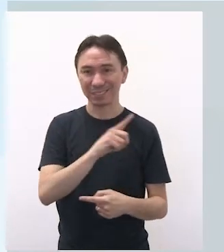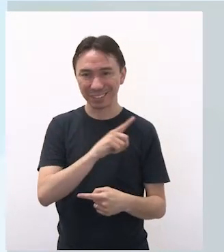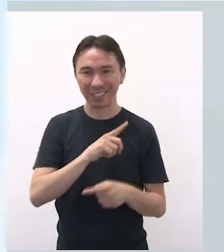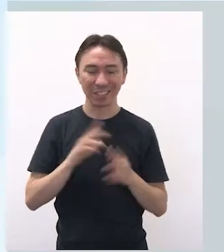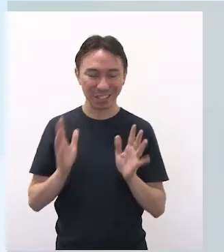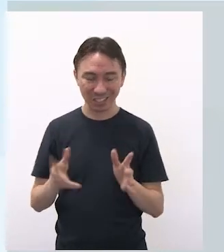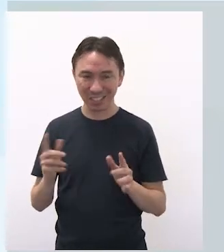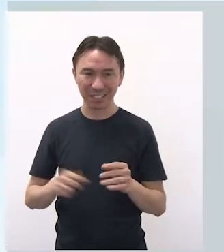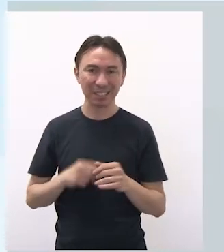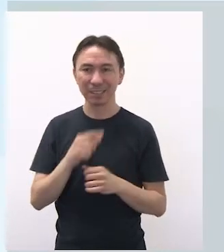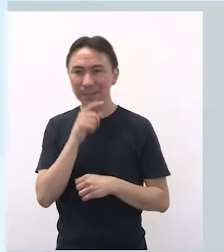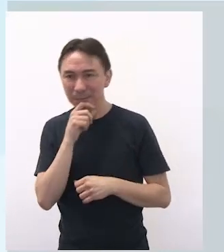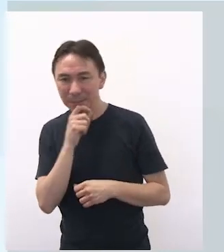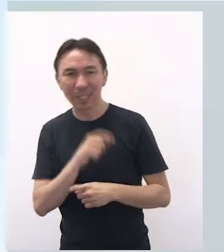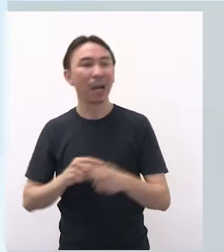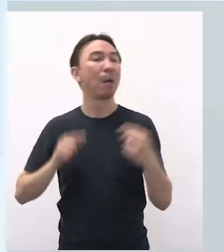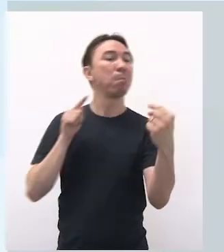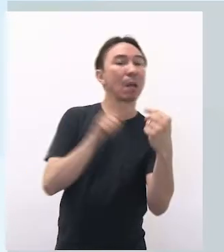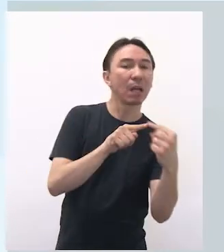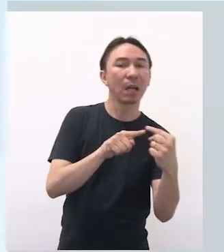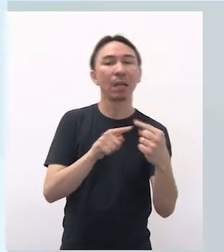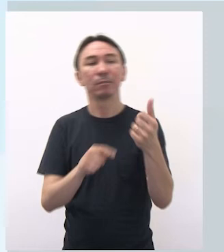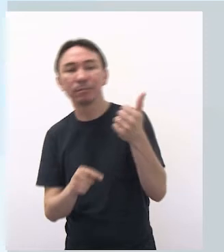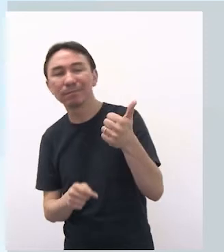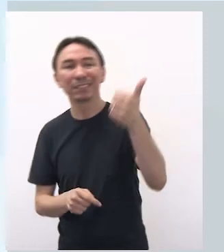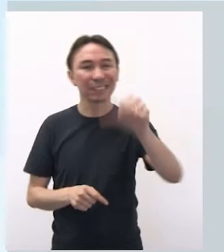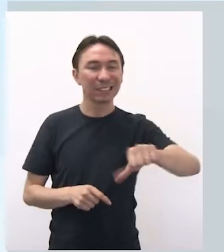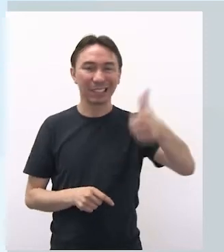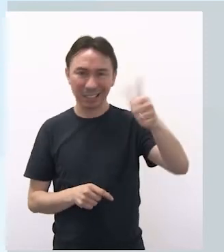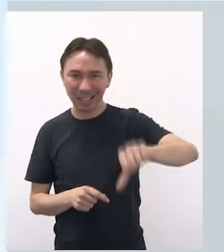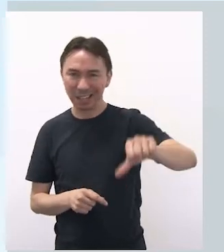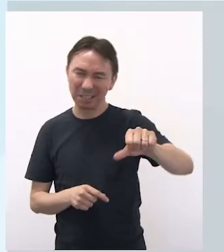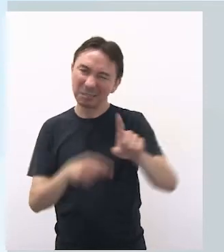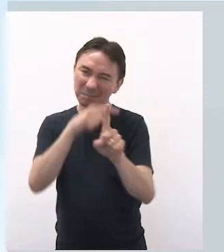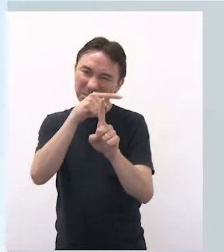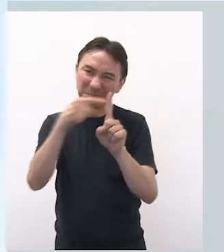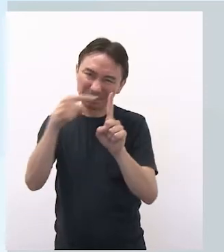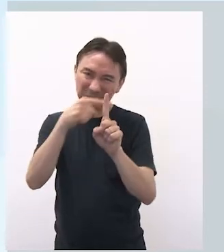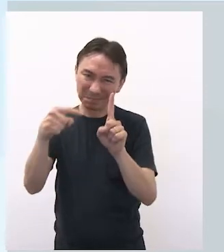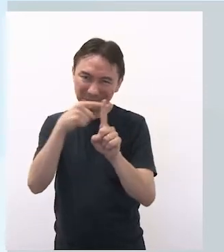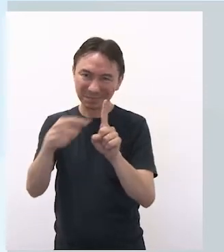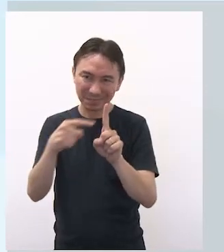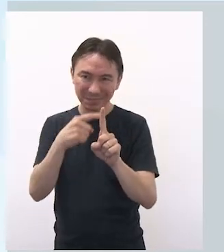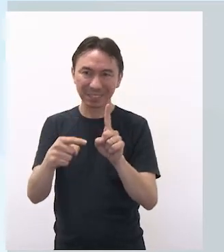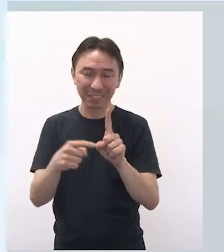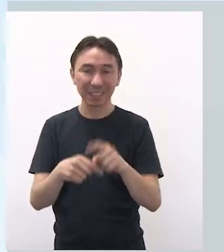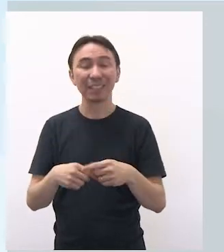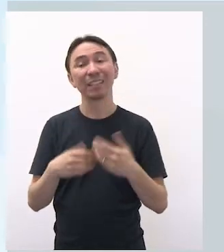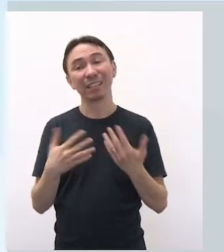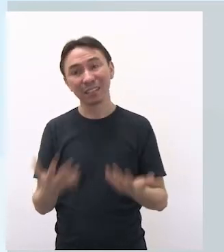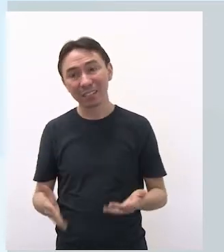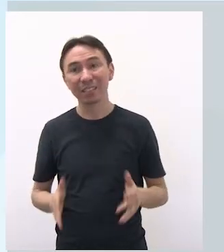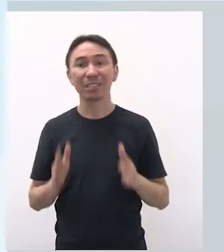e analisar, que é um nível mediano, proficiente, aí eu já estou falando dos conteúdos